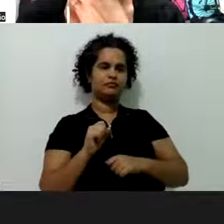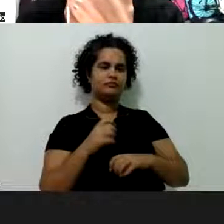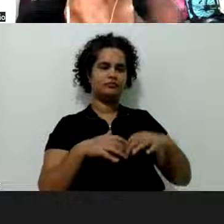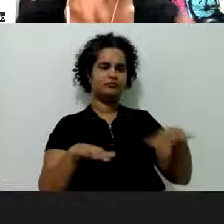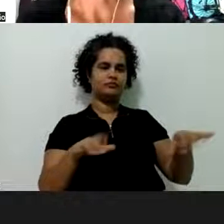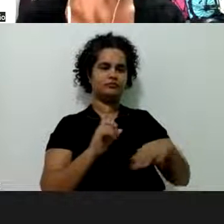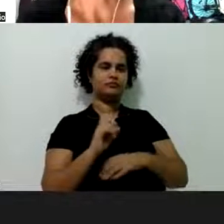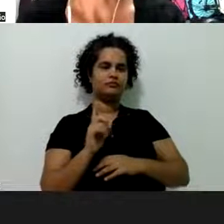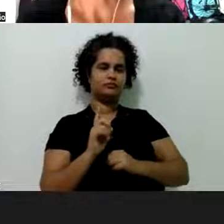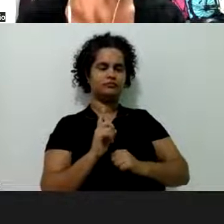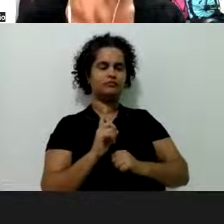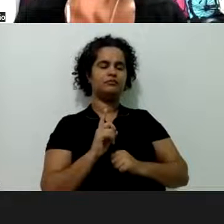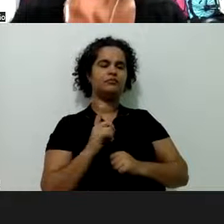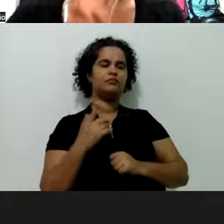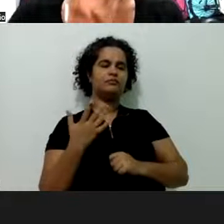Então, em geral,